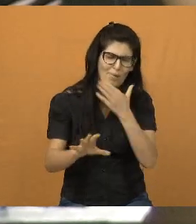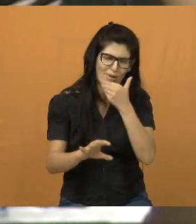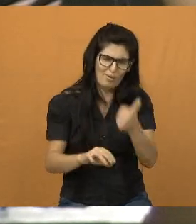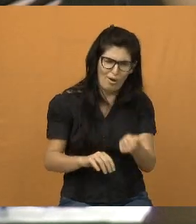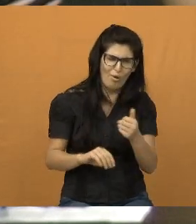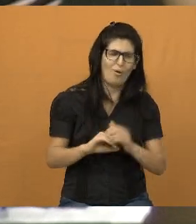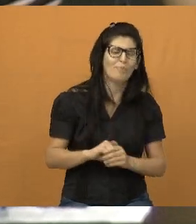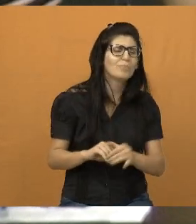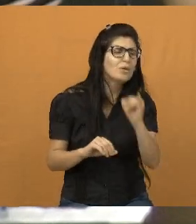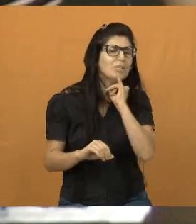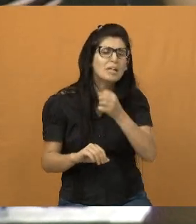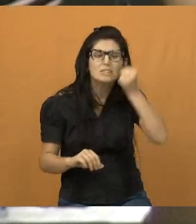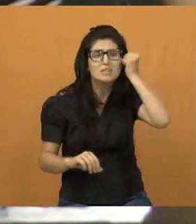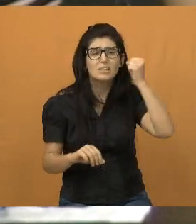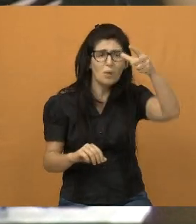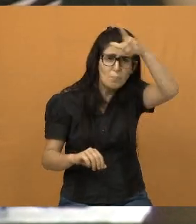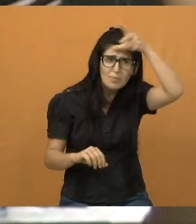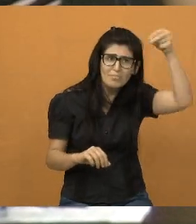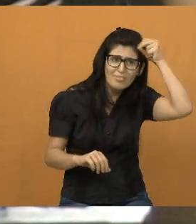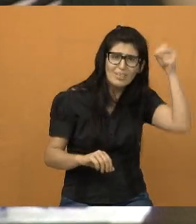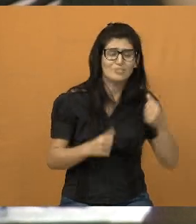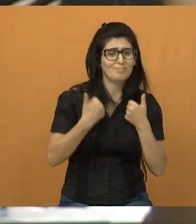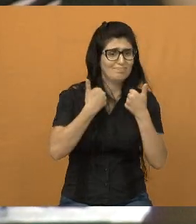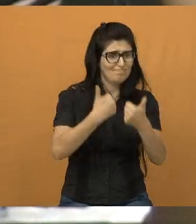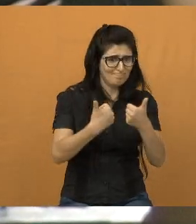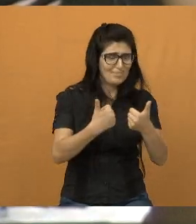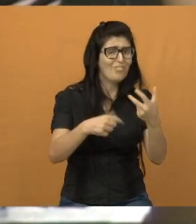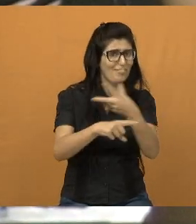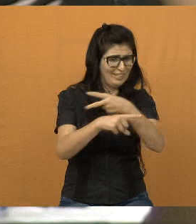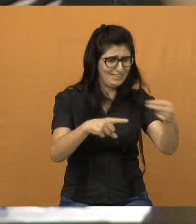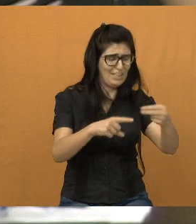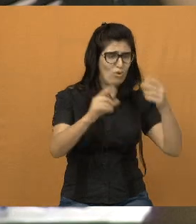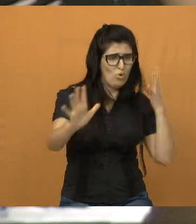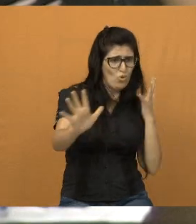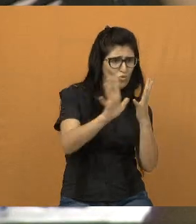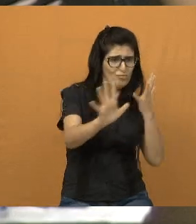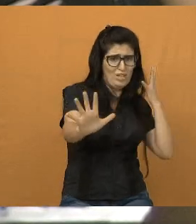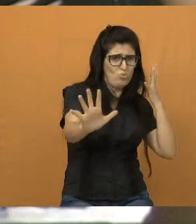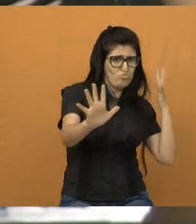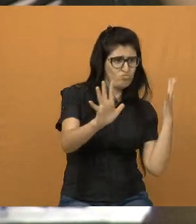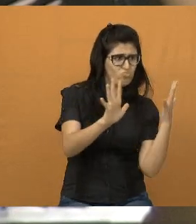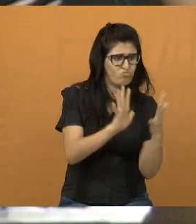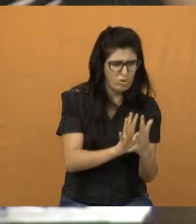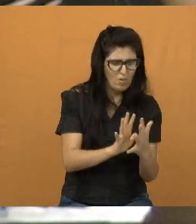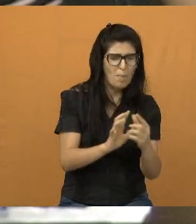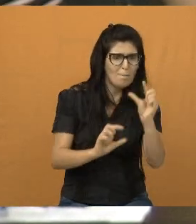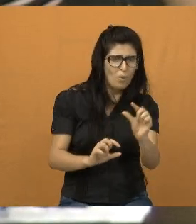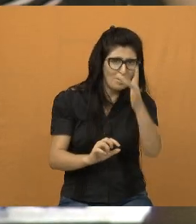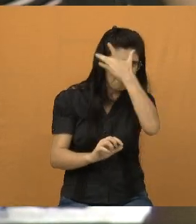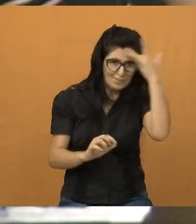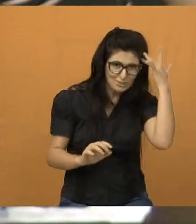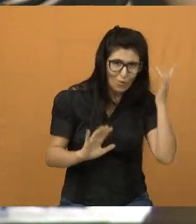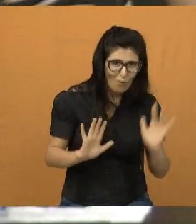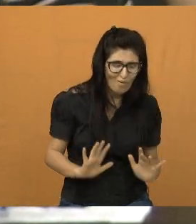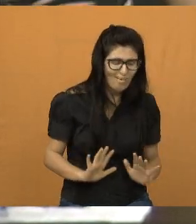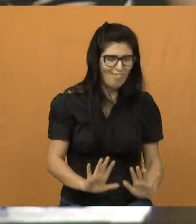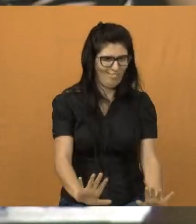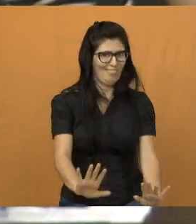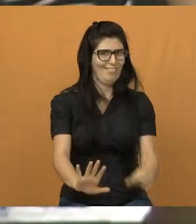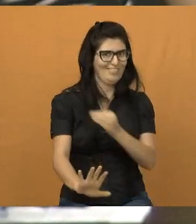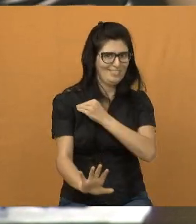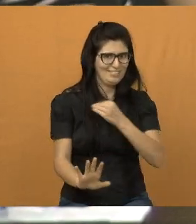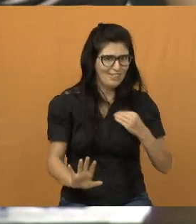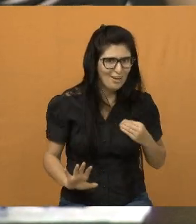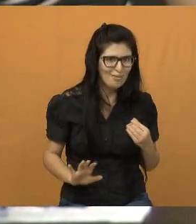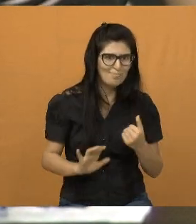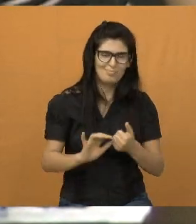prefeito falou, tentar vencer a nossa fila, porque nós vencemos a fila do passado, né? Então, a gente tem que vencer a fila que foi entrando agora, tanto